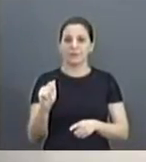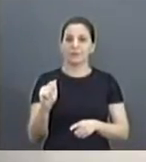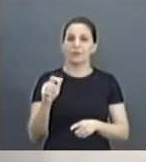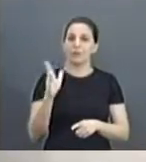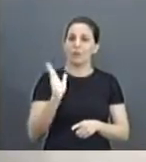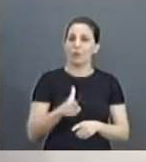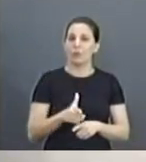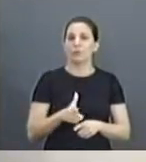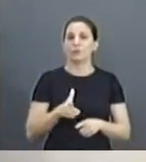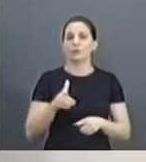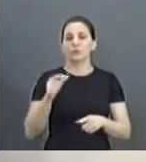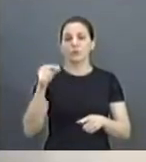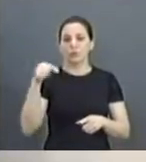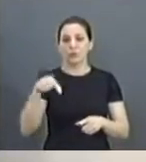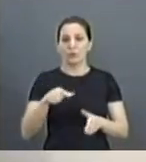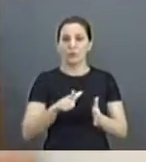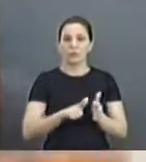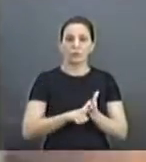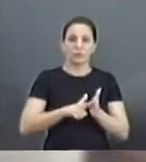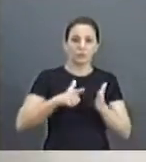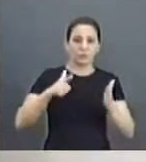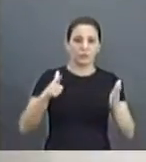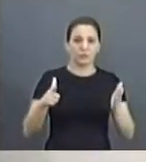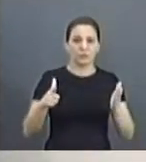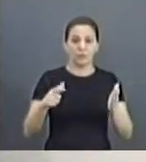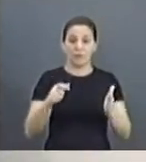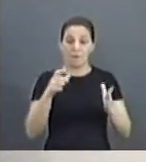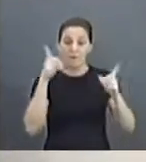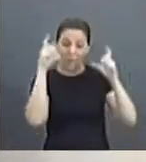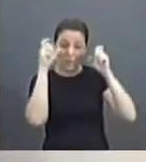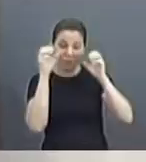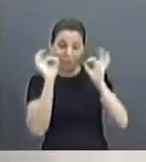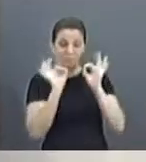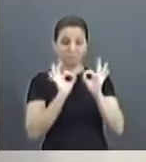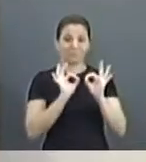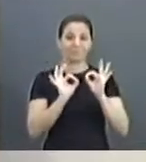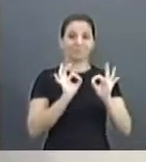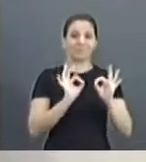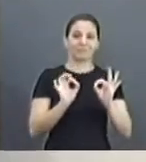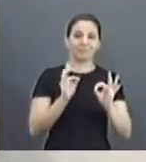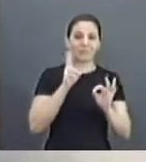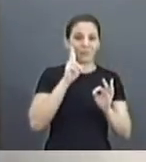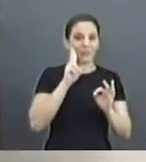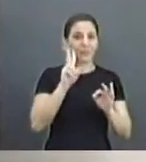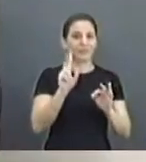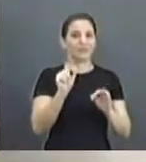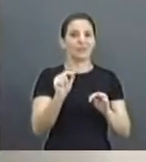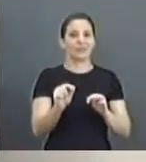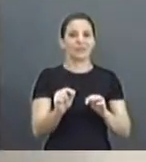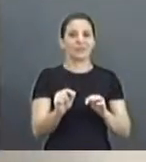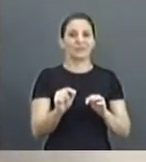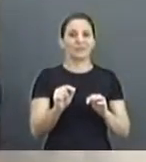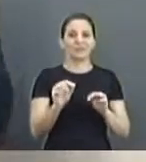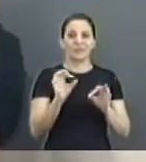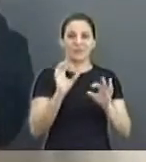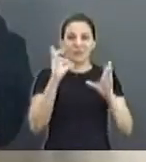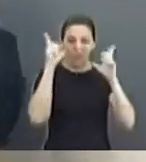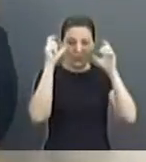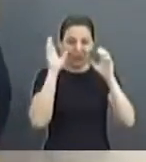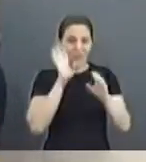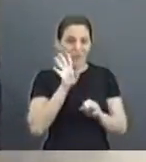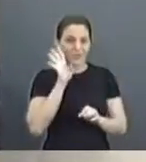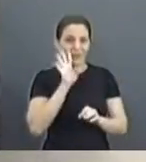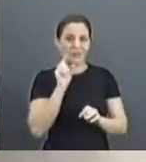no jornal tribuna uma foto muito elegante senhores deve ter visto uma foto muito legal